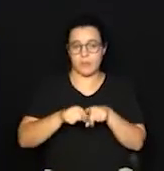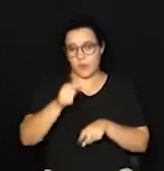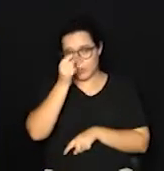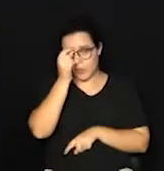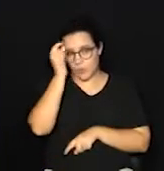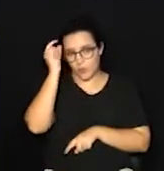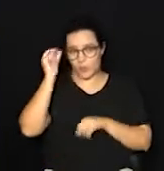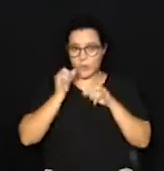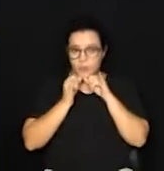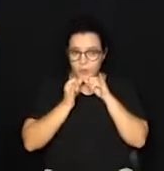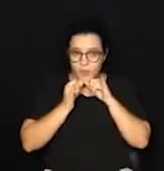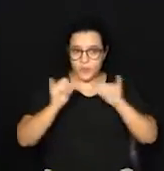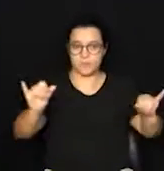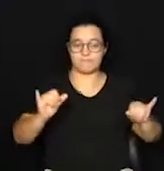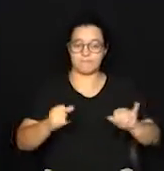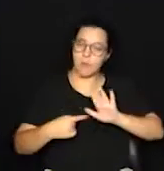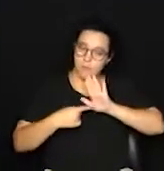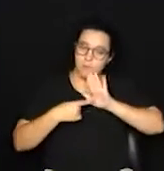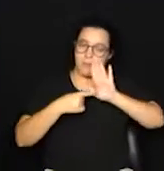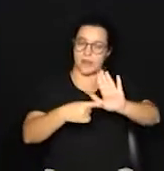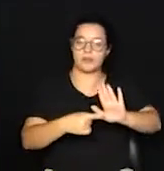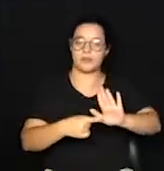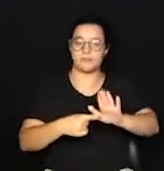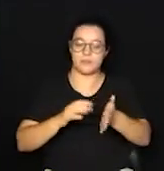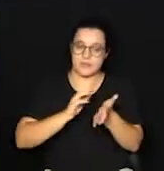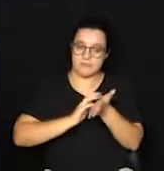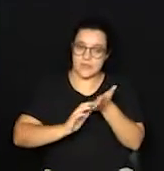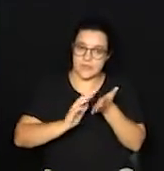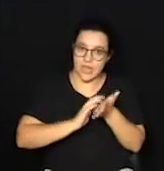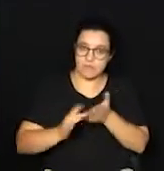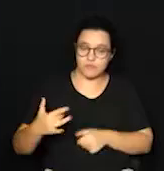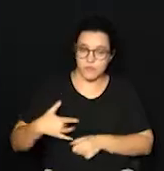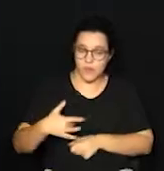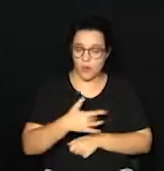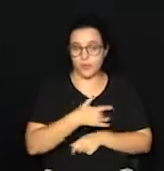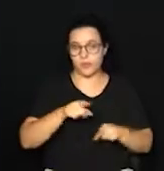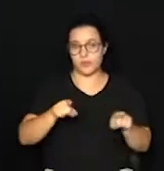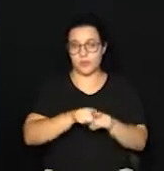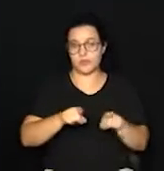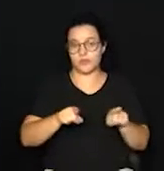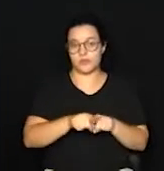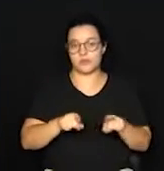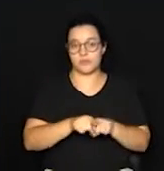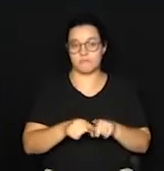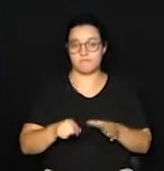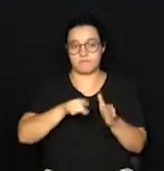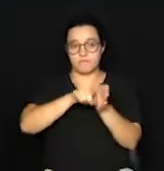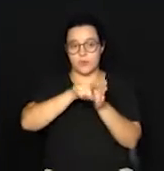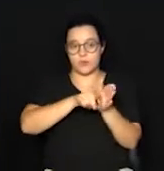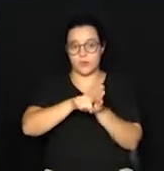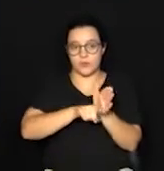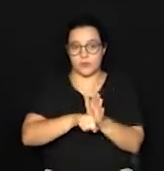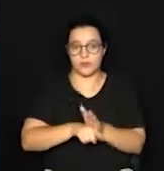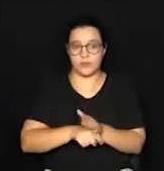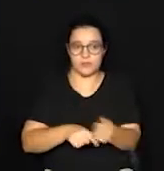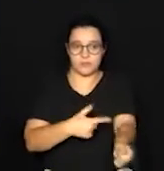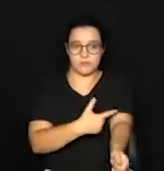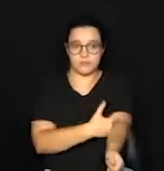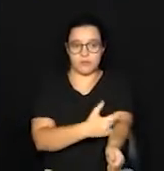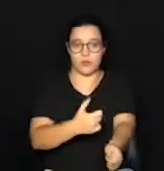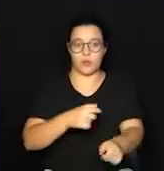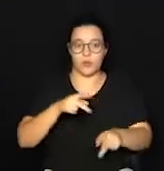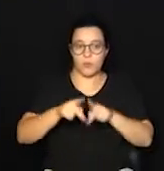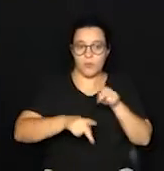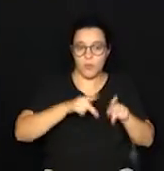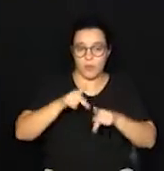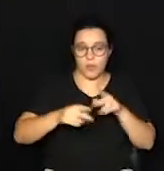anunciado, na verdade, apresentado pelo secretário municipal de saúde, o inquérito sorológico feito com a população